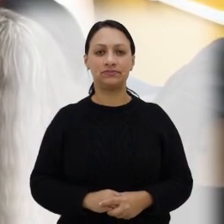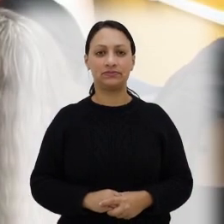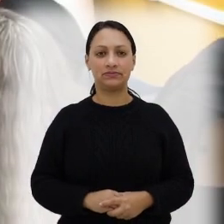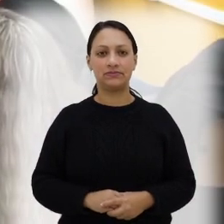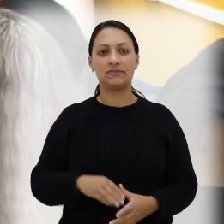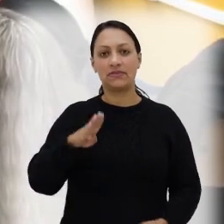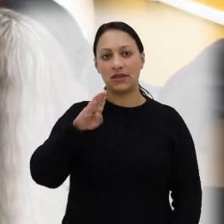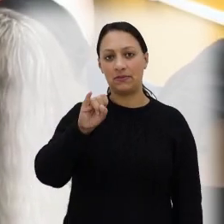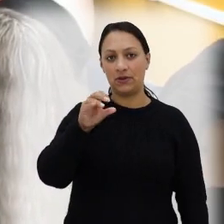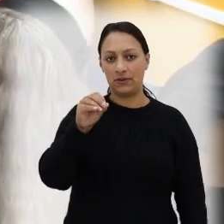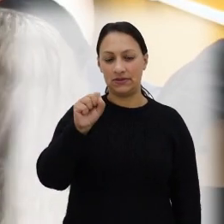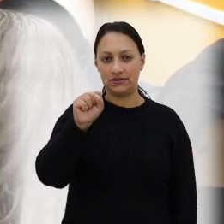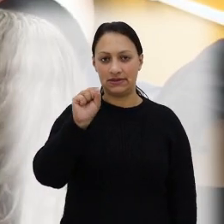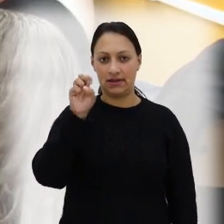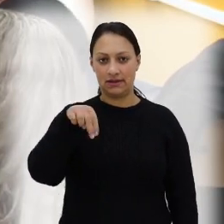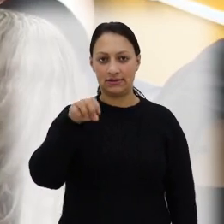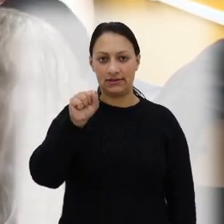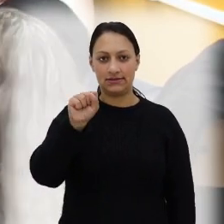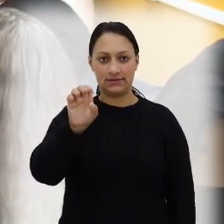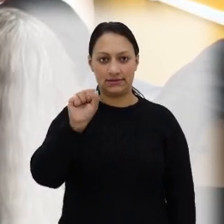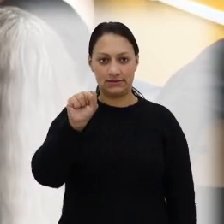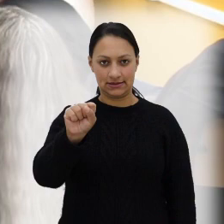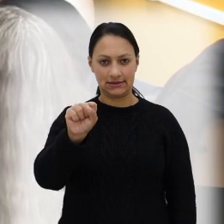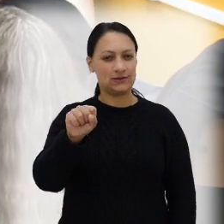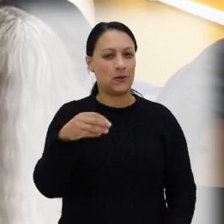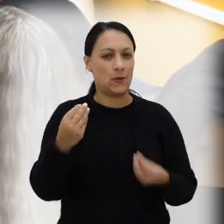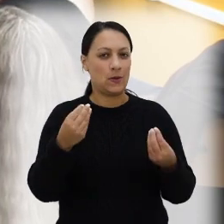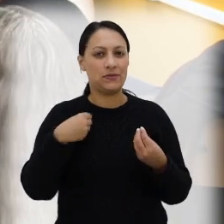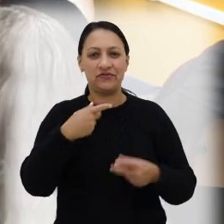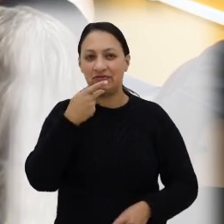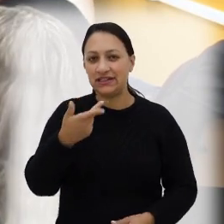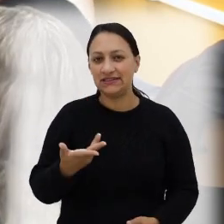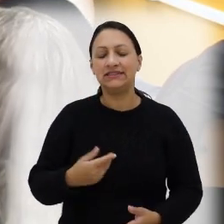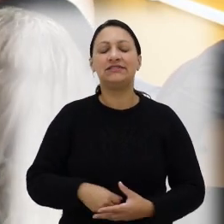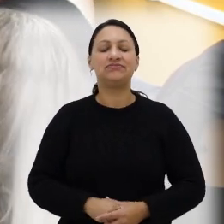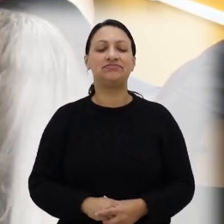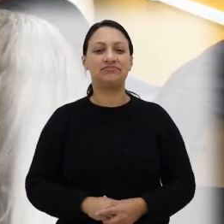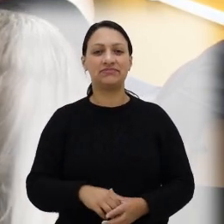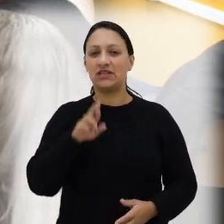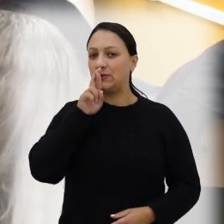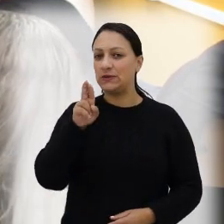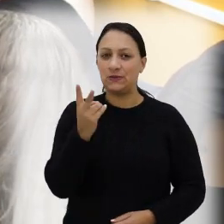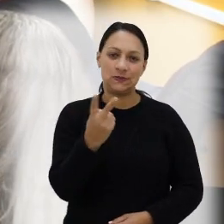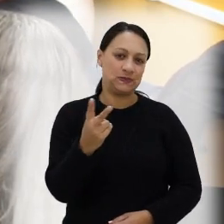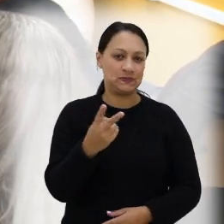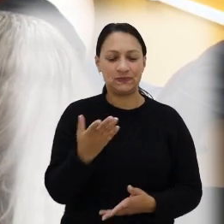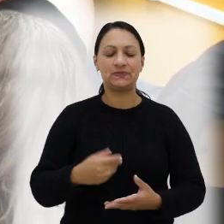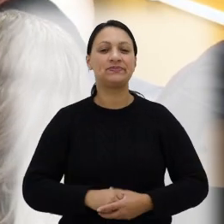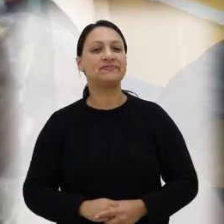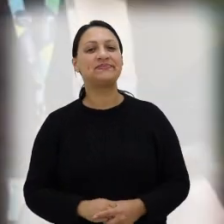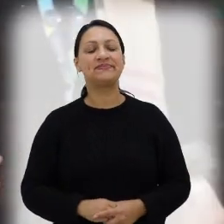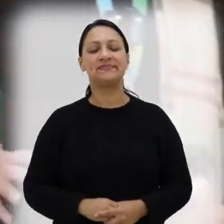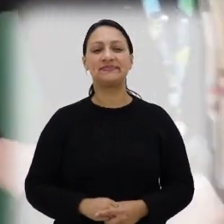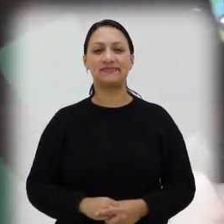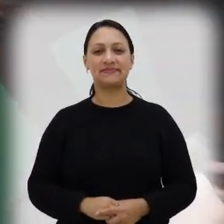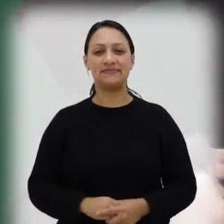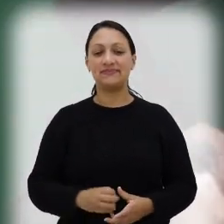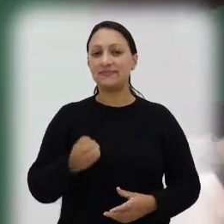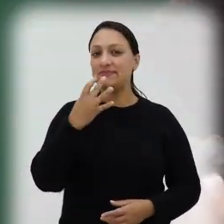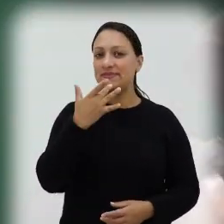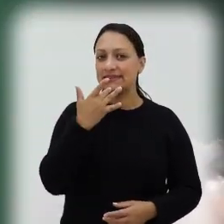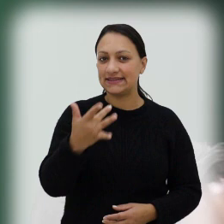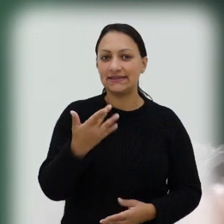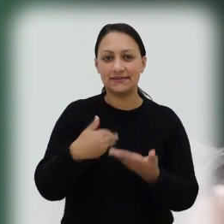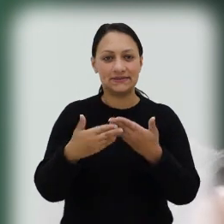Bioscience ou Science? Como é que eu pronuncio vocês? Respondemos pelos dois. Tudo bem, boa tarde.